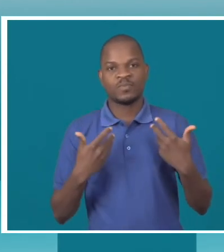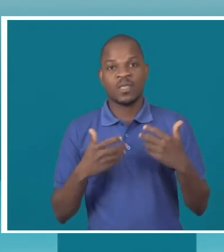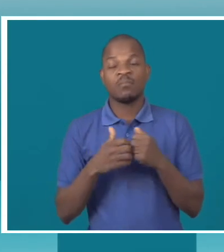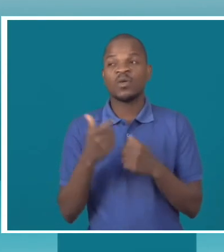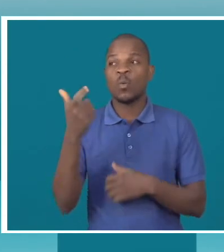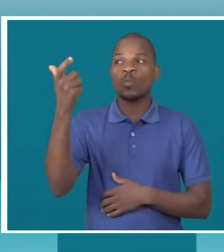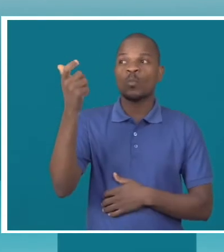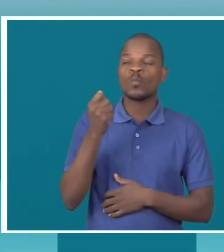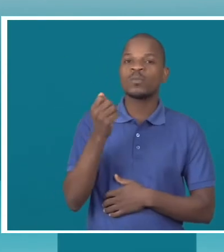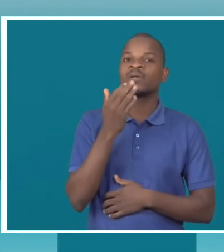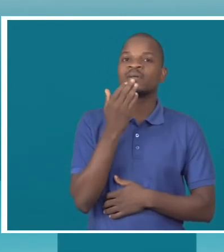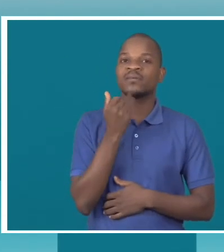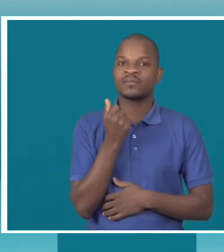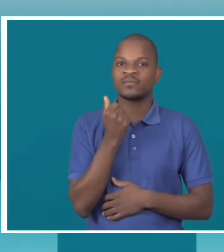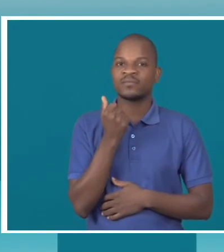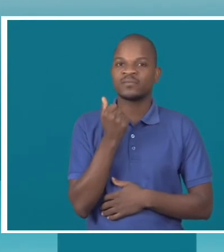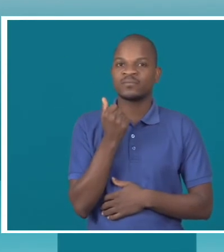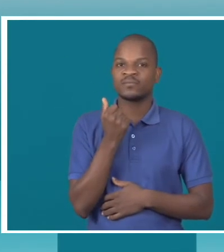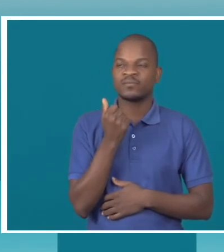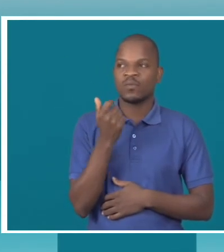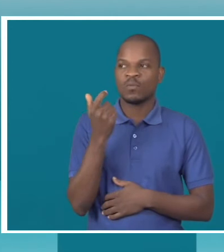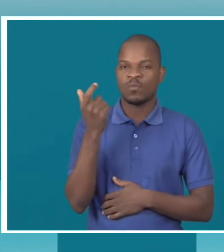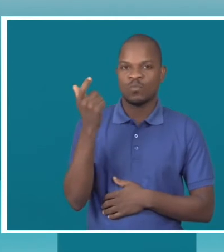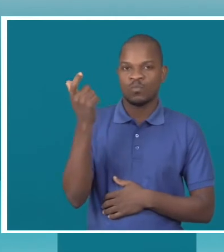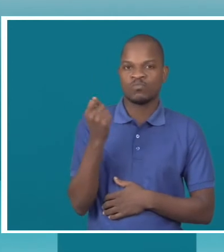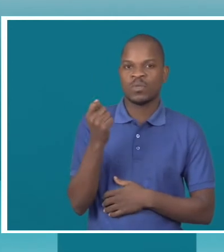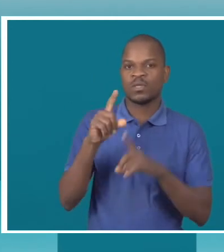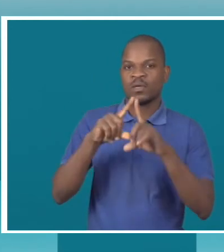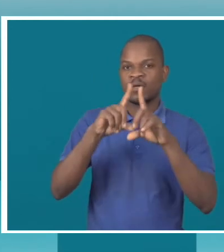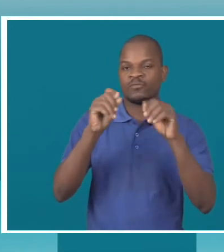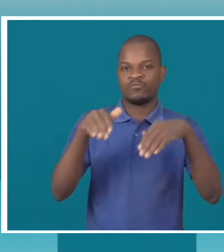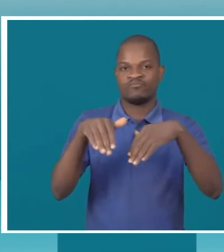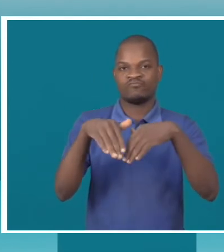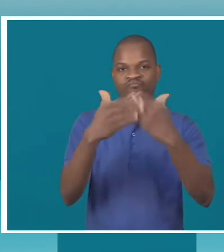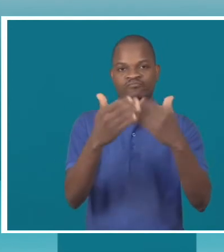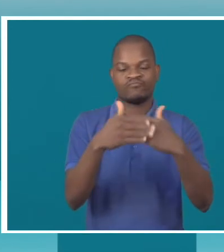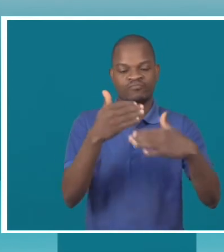por isso. A minha inspiração é o dia a dia.